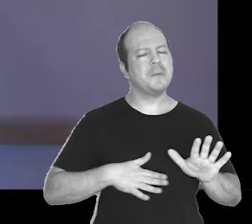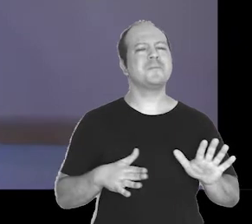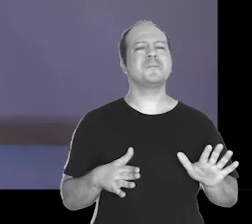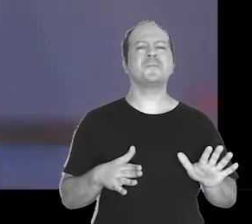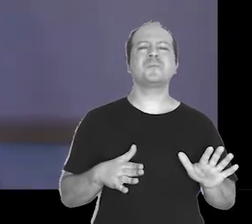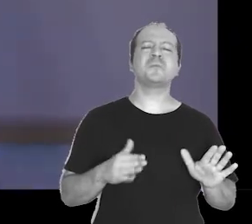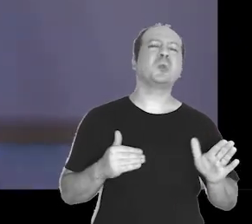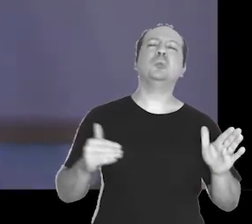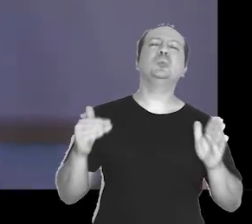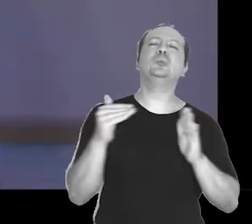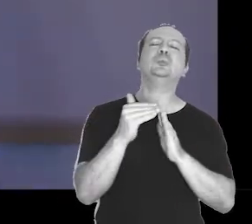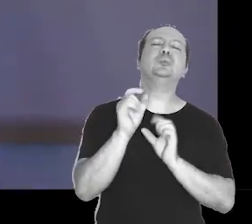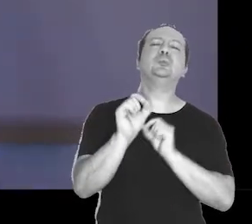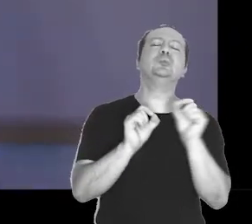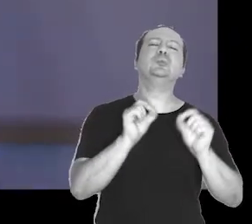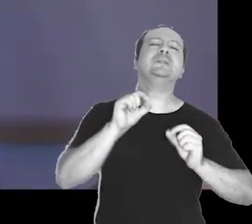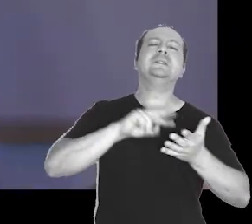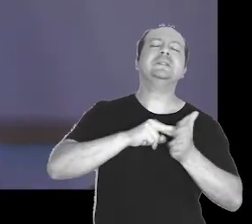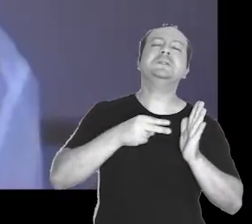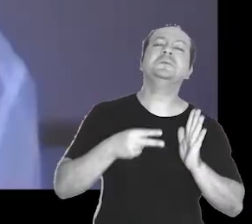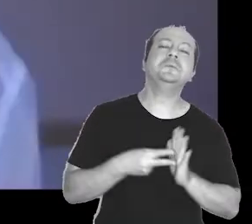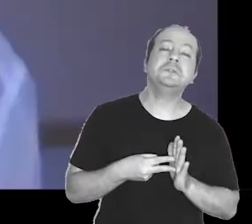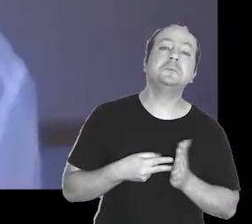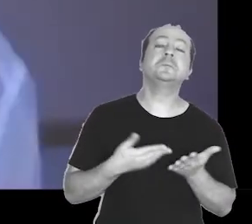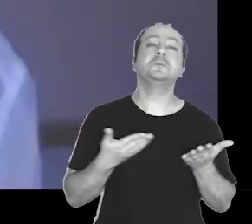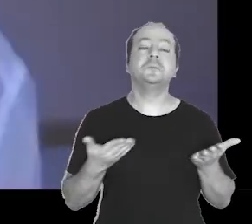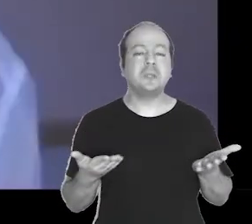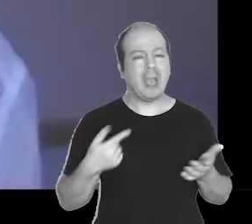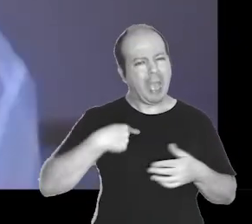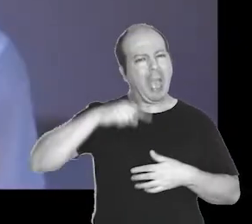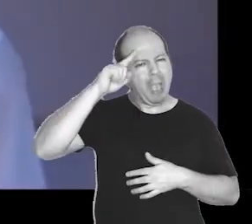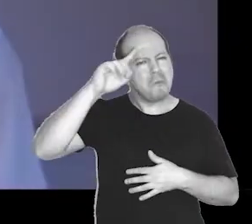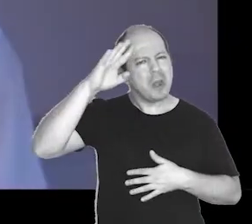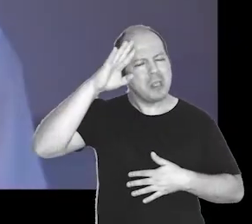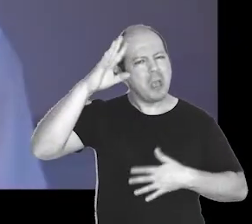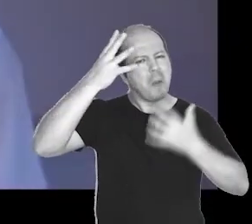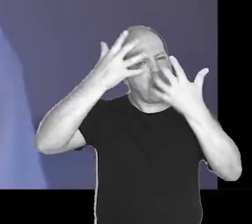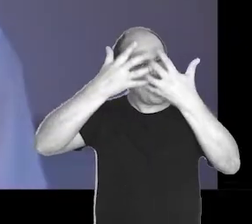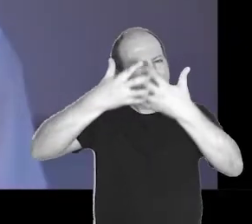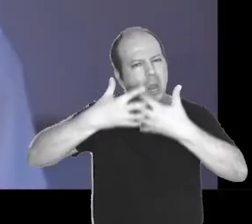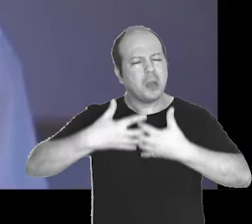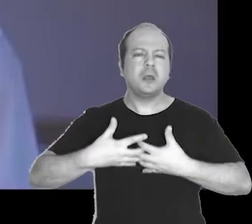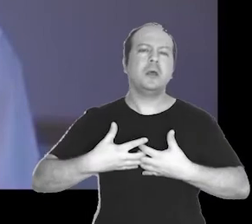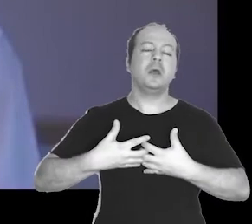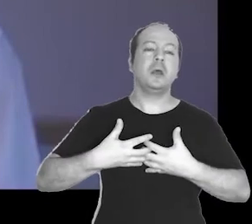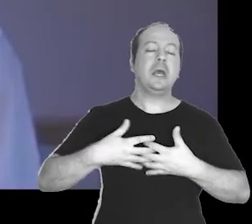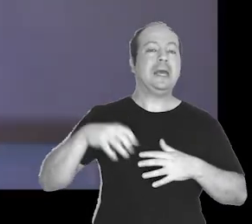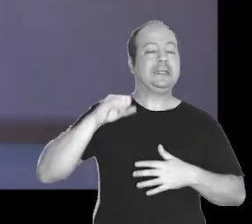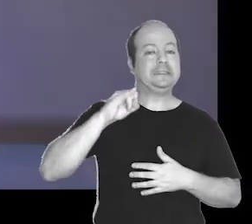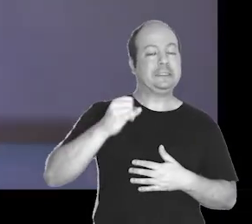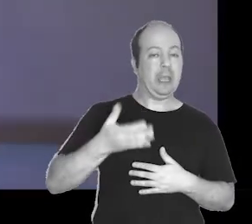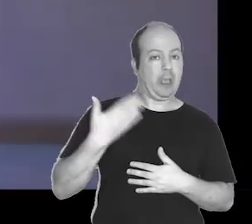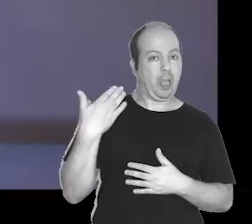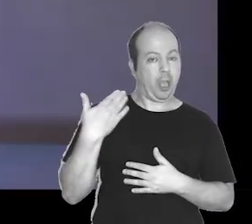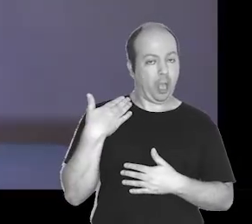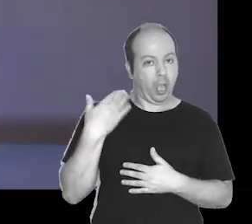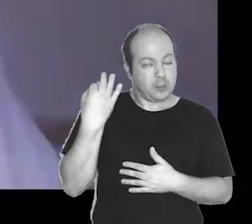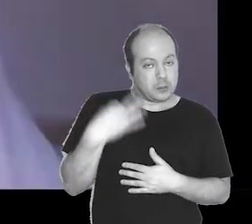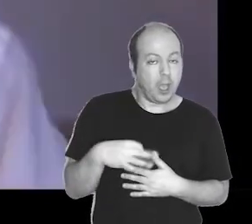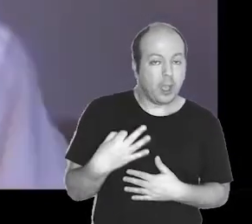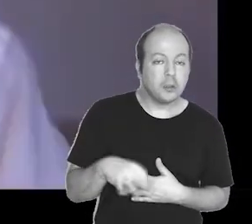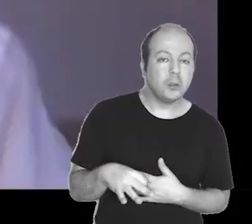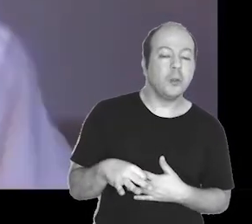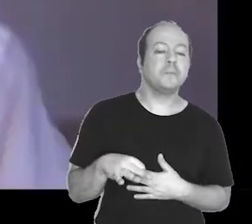O que tudo isso quer dizer, afinal? Reflitamos, reflitamos. Bom, se as premissas estiverem